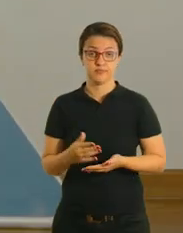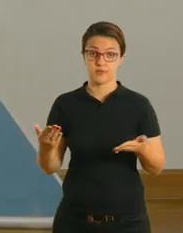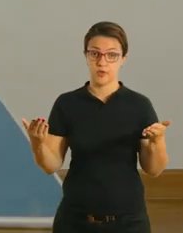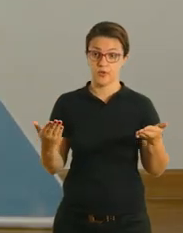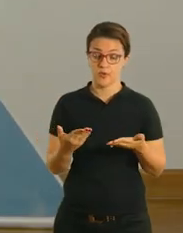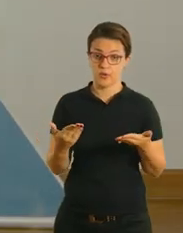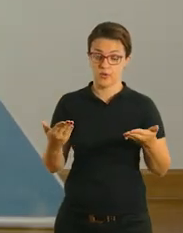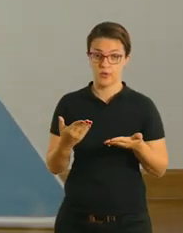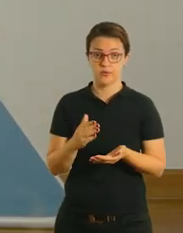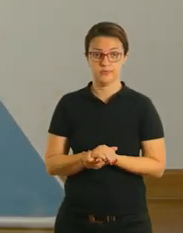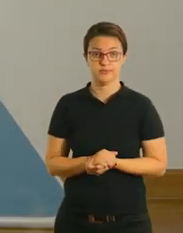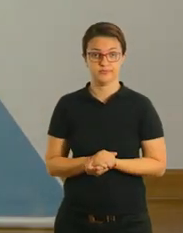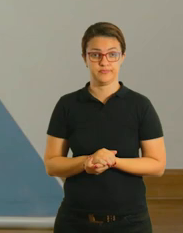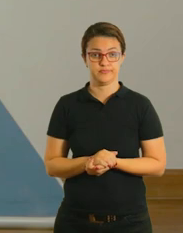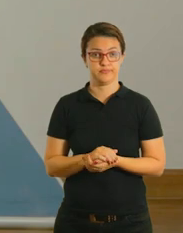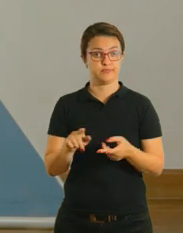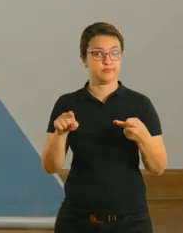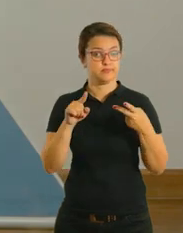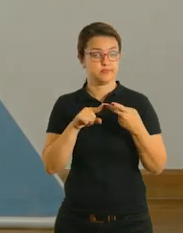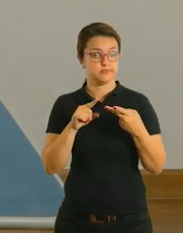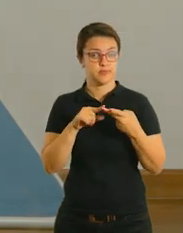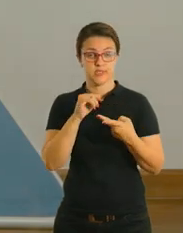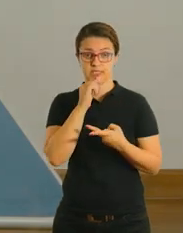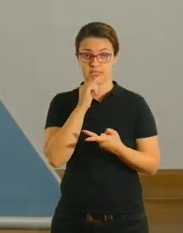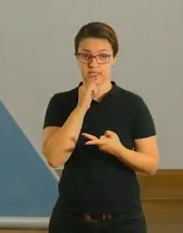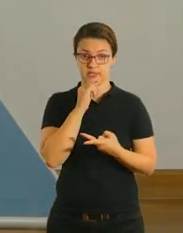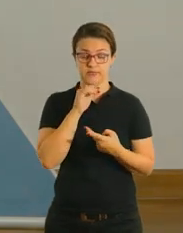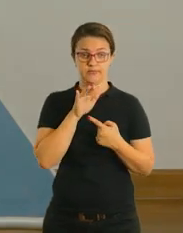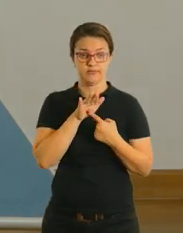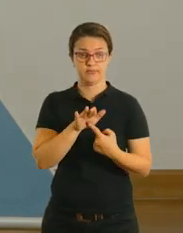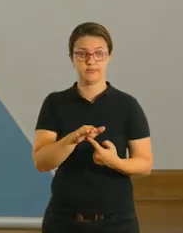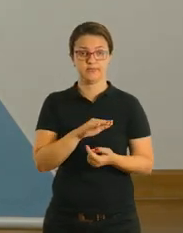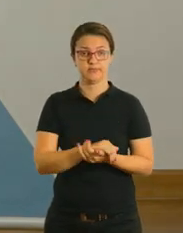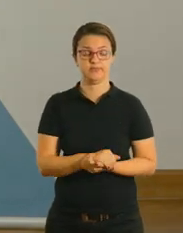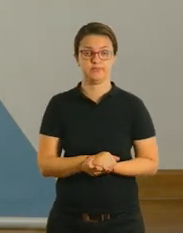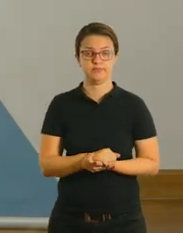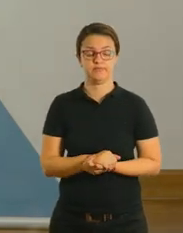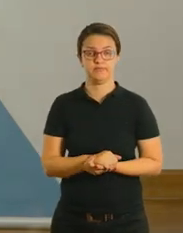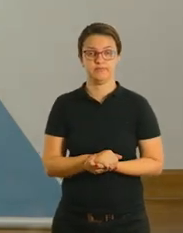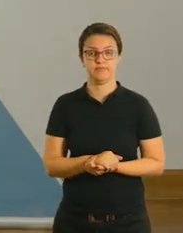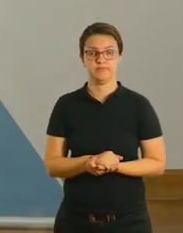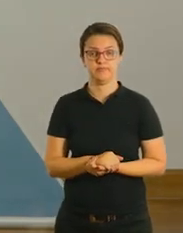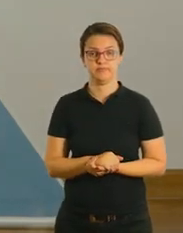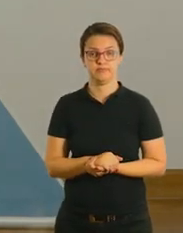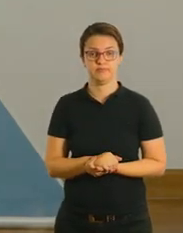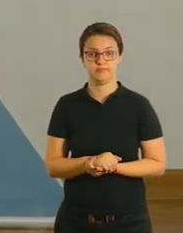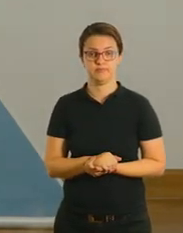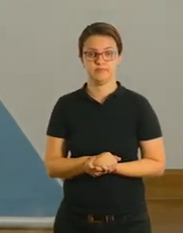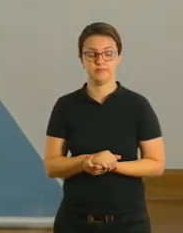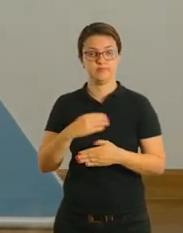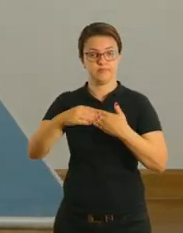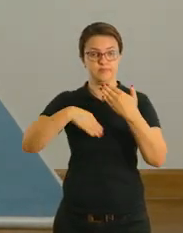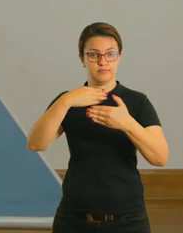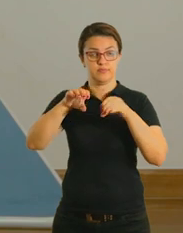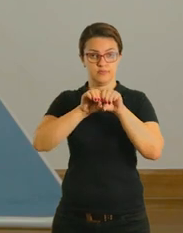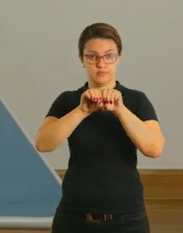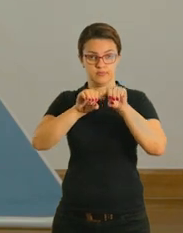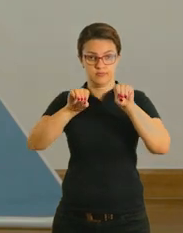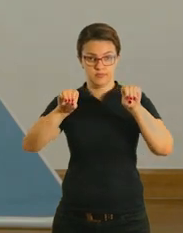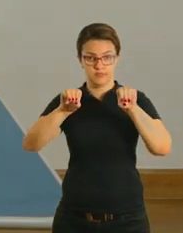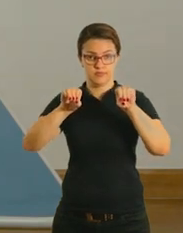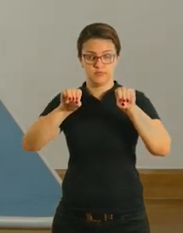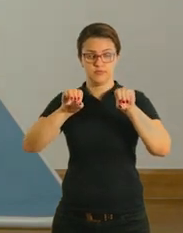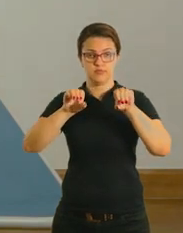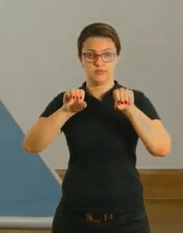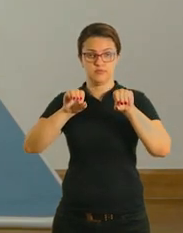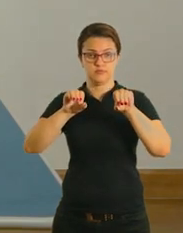Vamos agora partir para o segundo exemplo que eu trouxe para vocês. Vocês vão precisar de um rolinho de papel